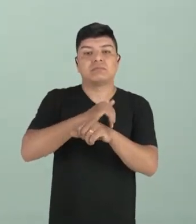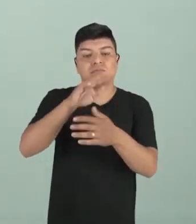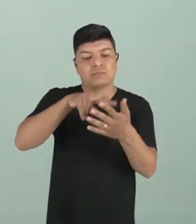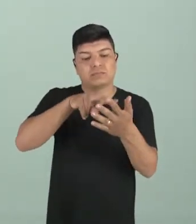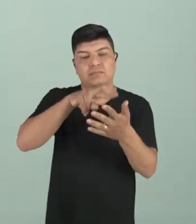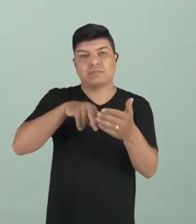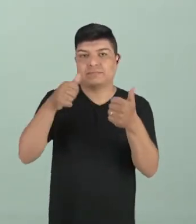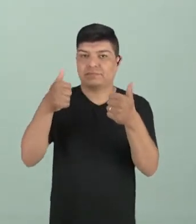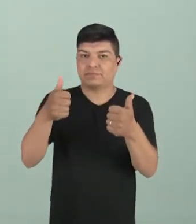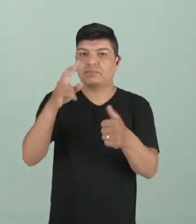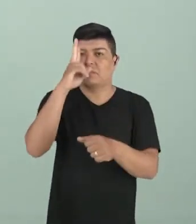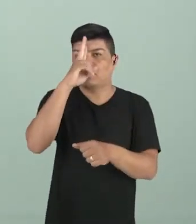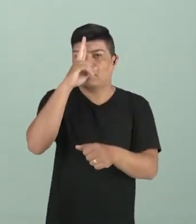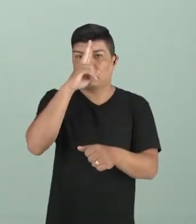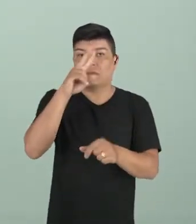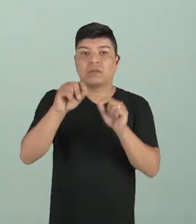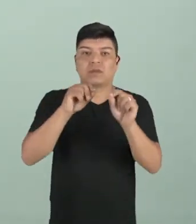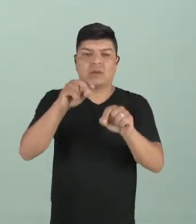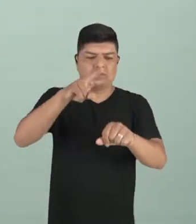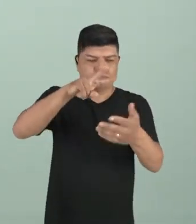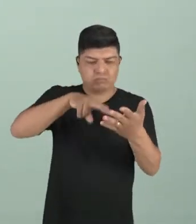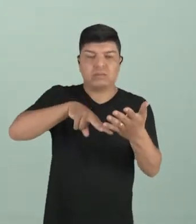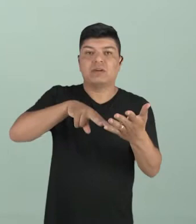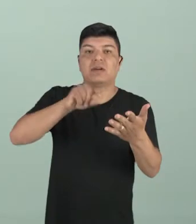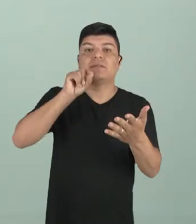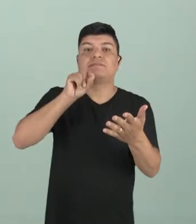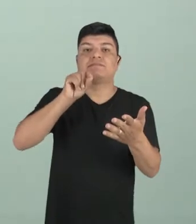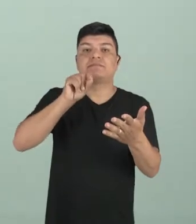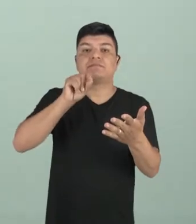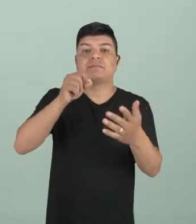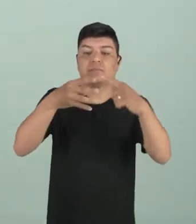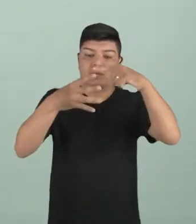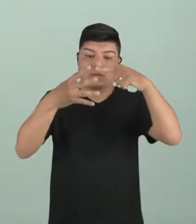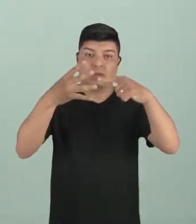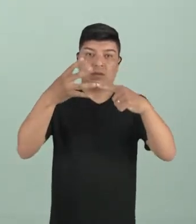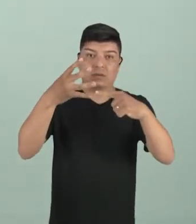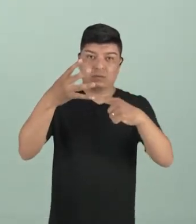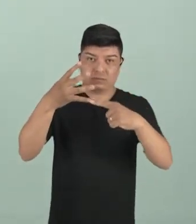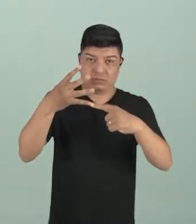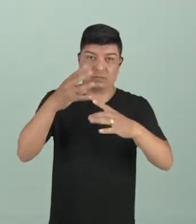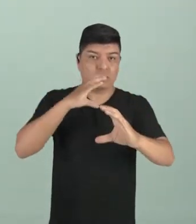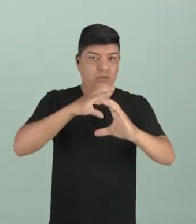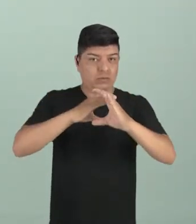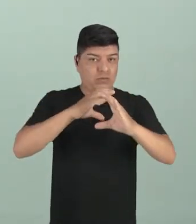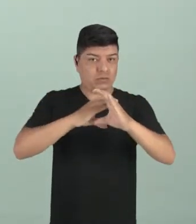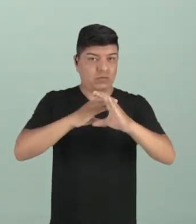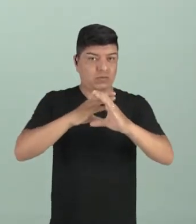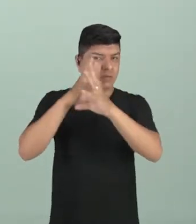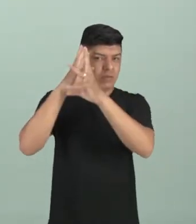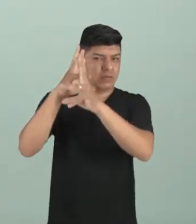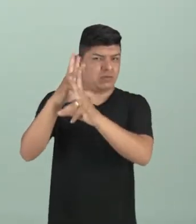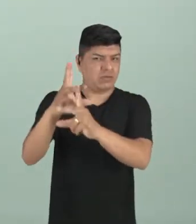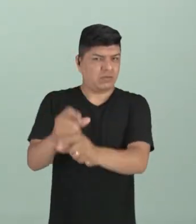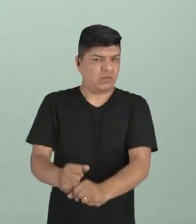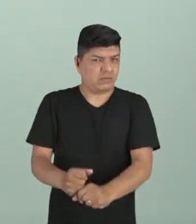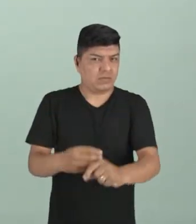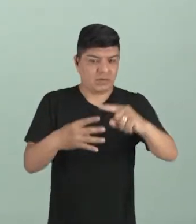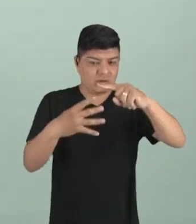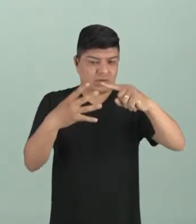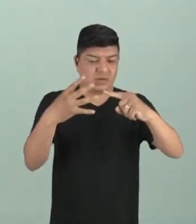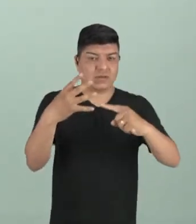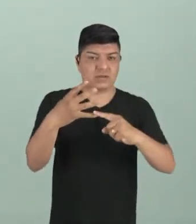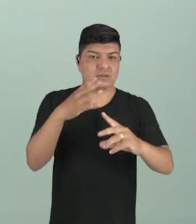leitura. Lembrando que quando eu falo de leitura, eu falo de uma das 4 competências comunicativas. Vamos recordar, galerinha, as 4